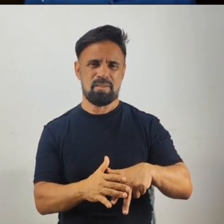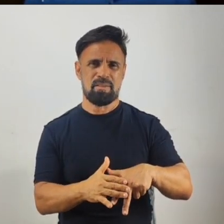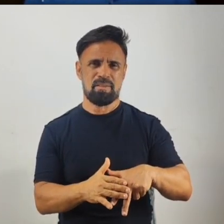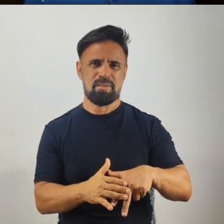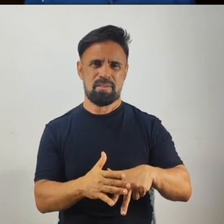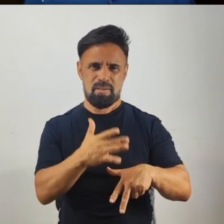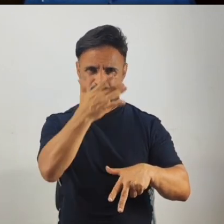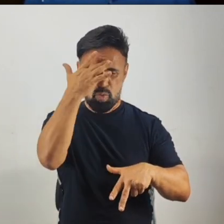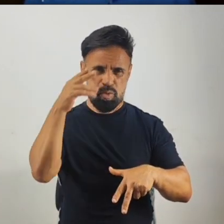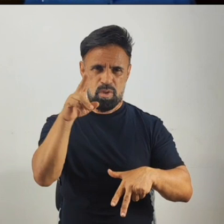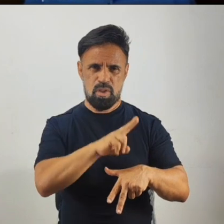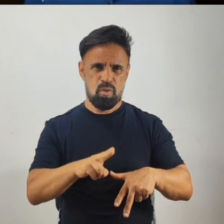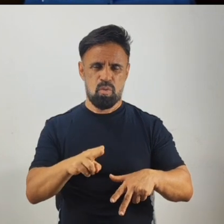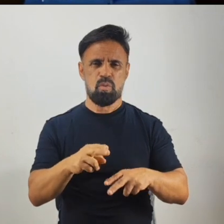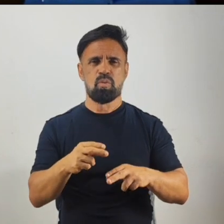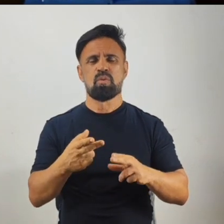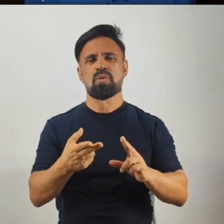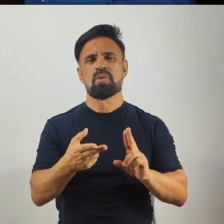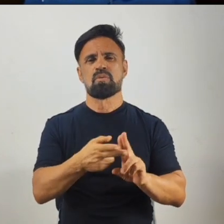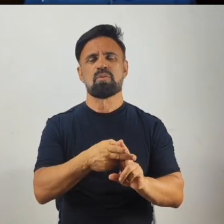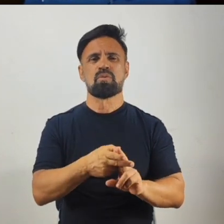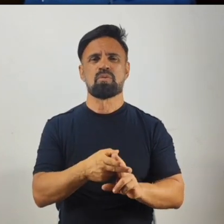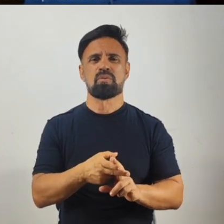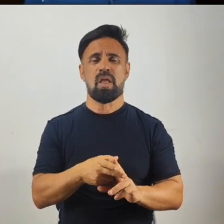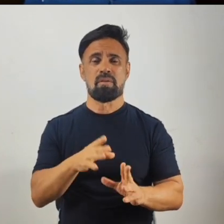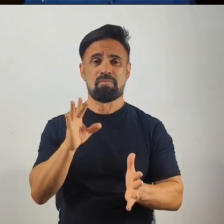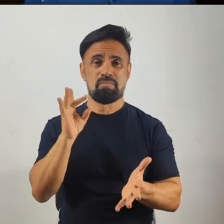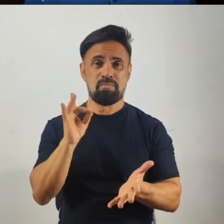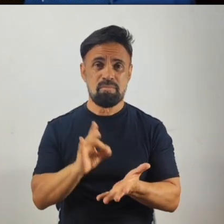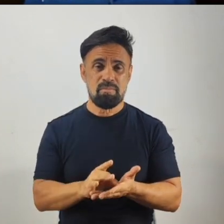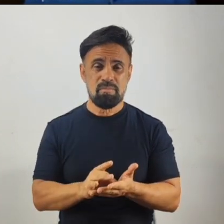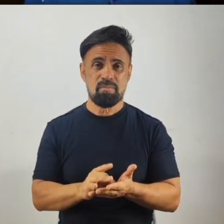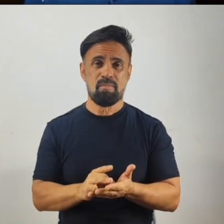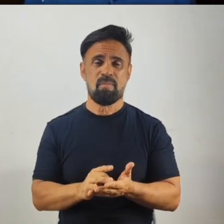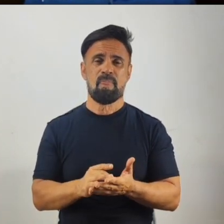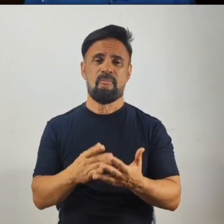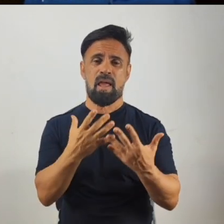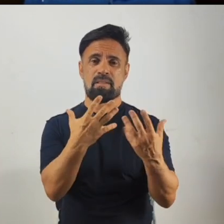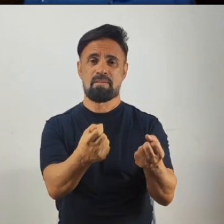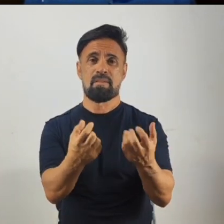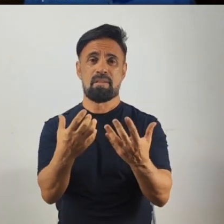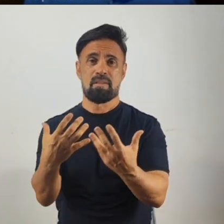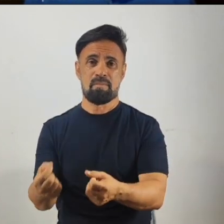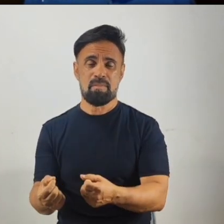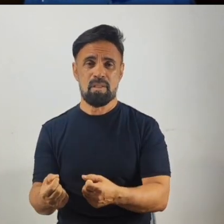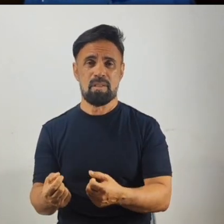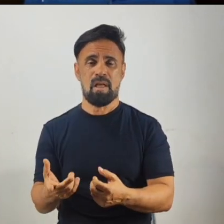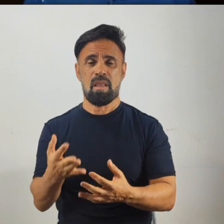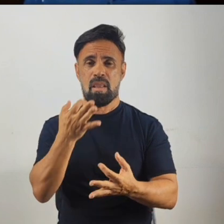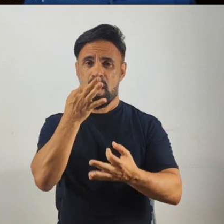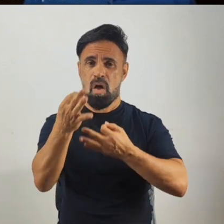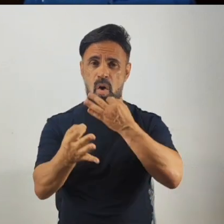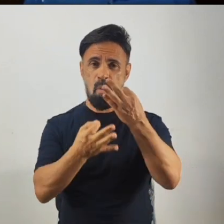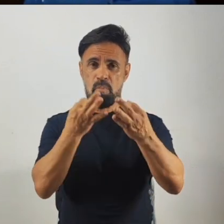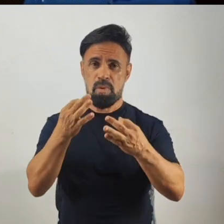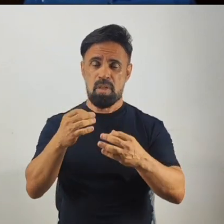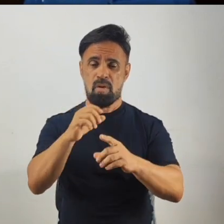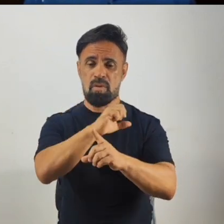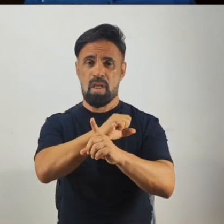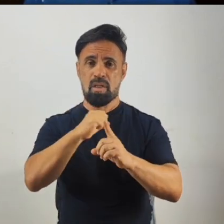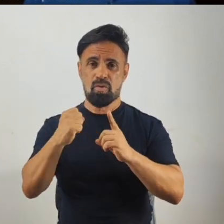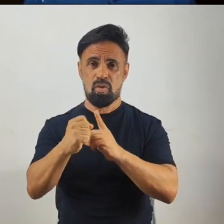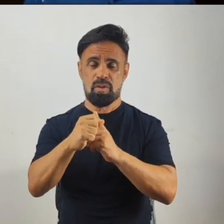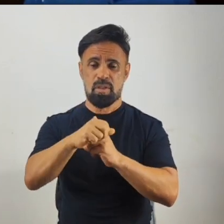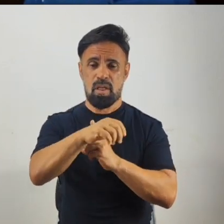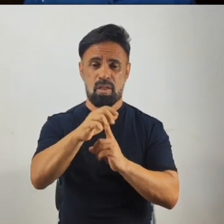pacientes, que são os nossos usuários. A legitimidade, que é a aceitabilidade do ponto de vista